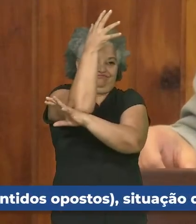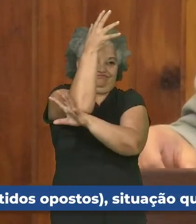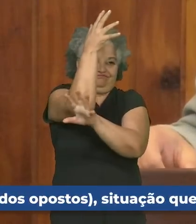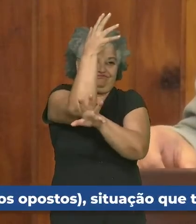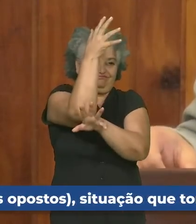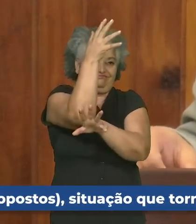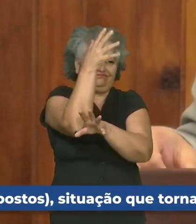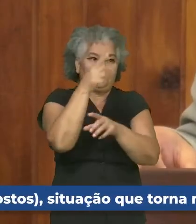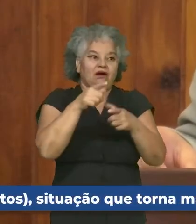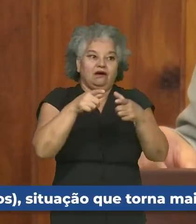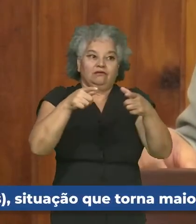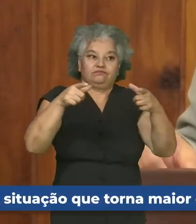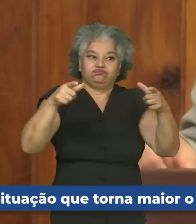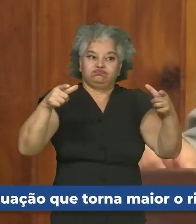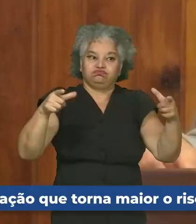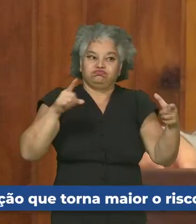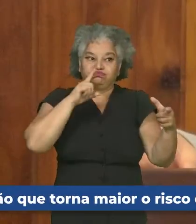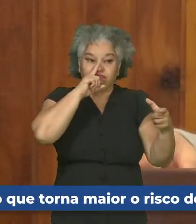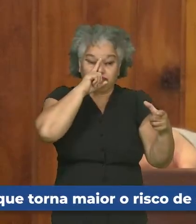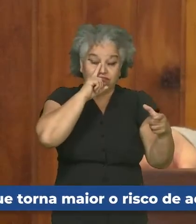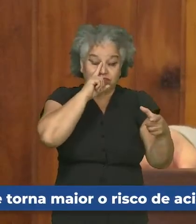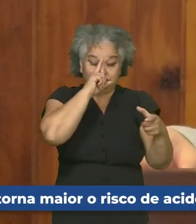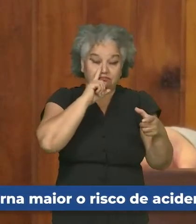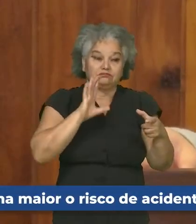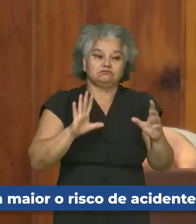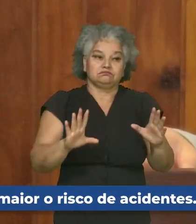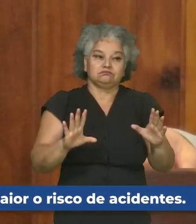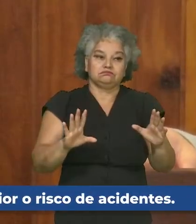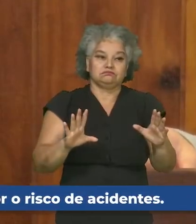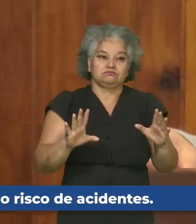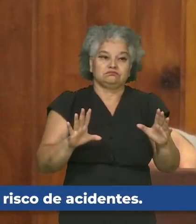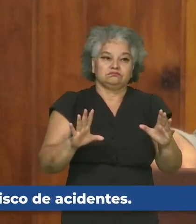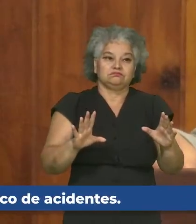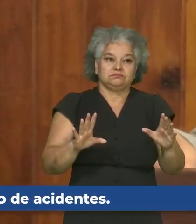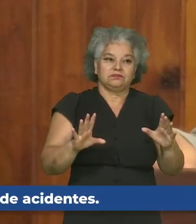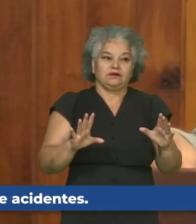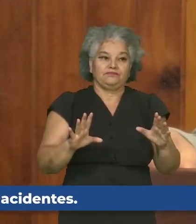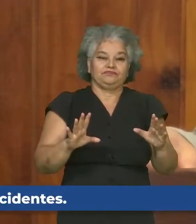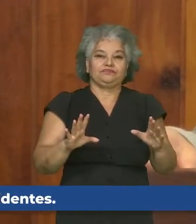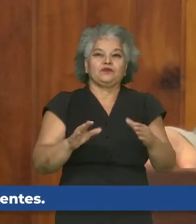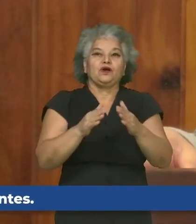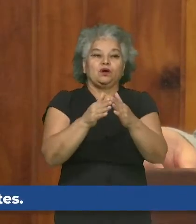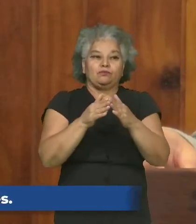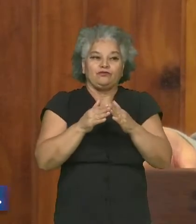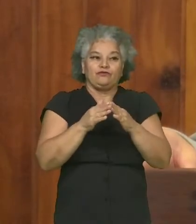número, os riscos de desabamento e acidentes com veículos e pedestres. Gostaria que a TV Câmara pudesse